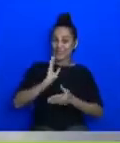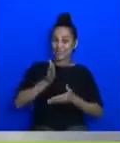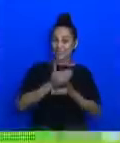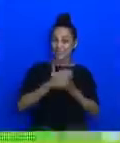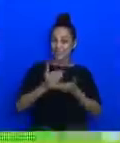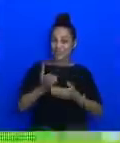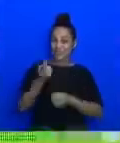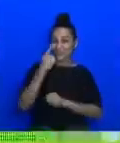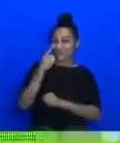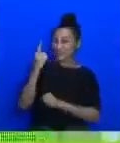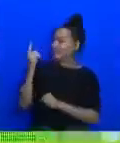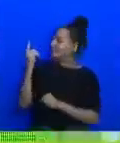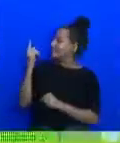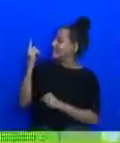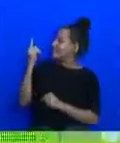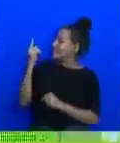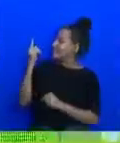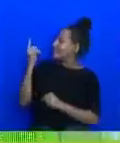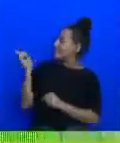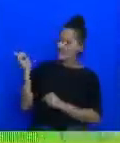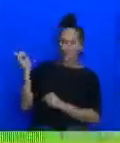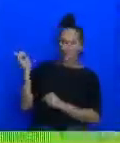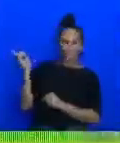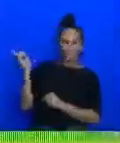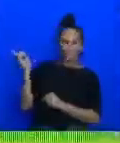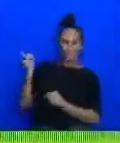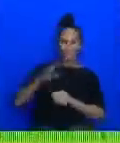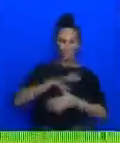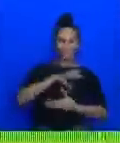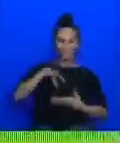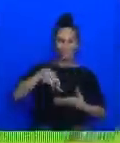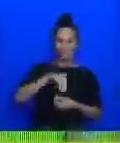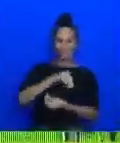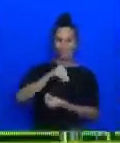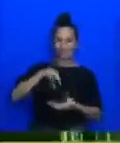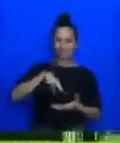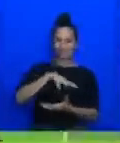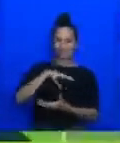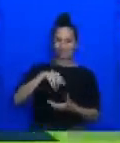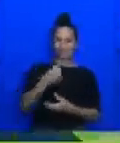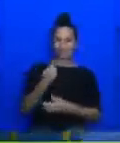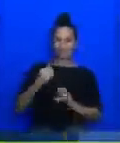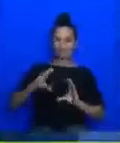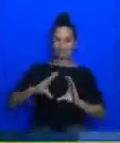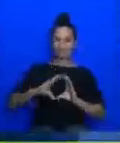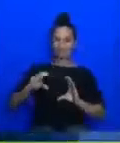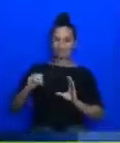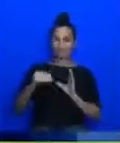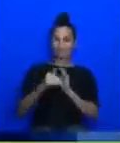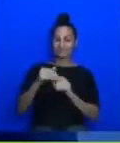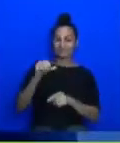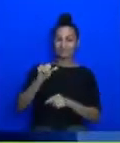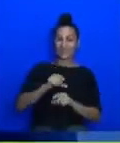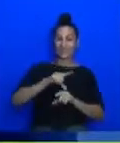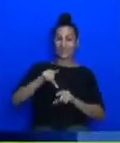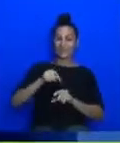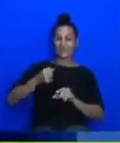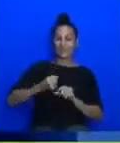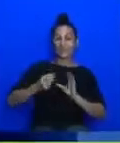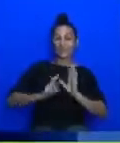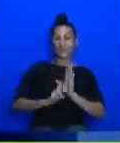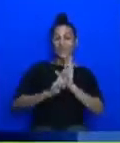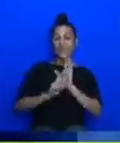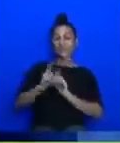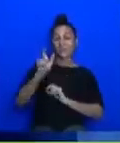bolas posicionadas. Valendo. Globo carregado, embaralhando 10 bolas numeradas de 0 a 9. Sorteio do